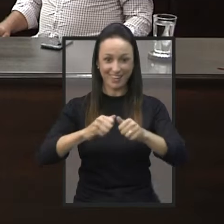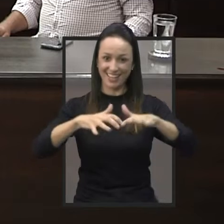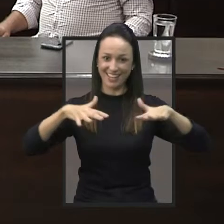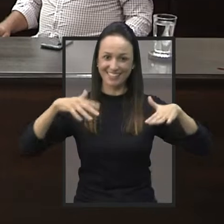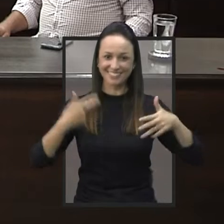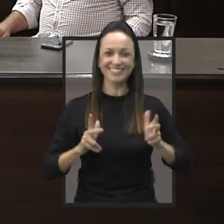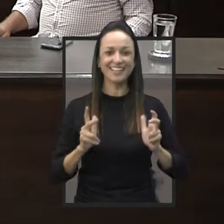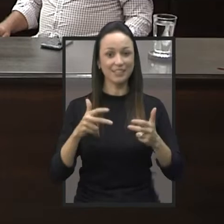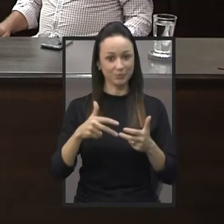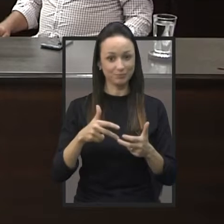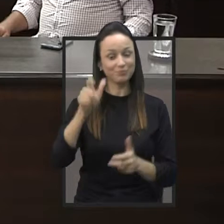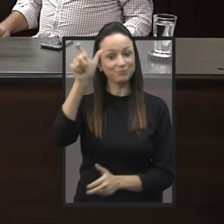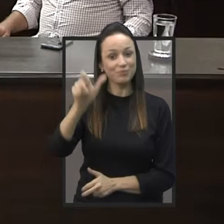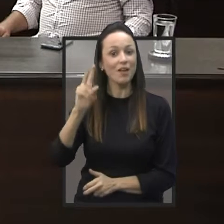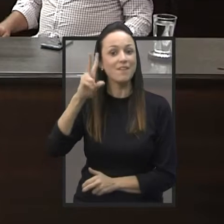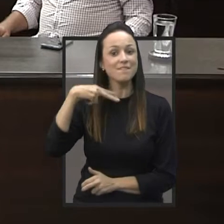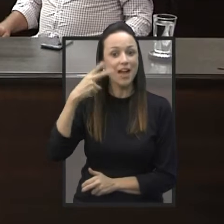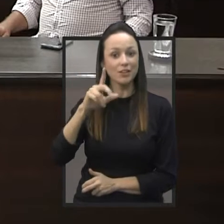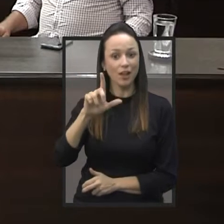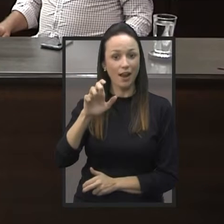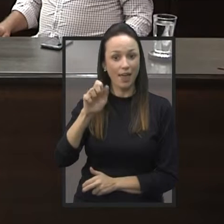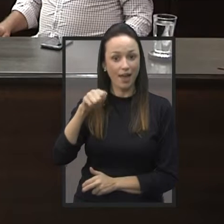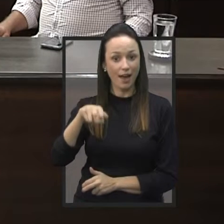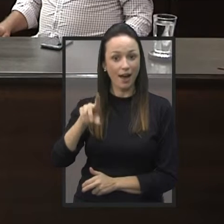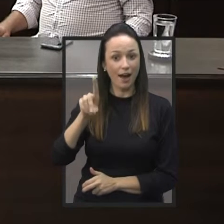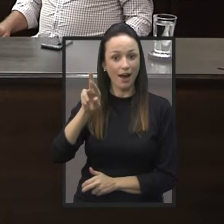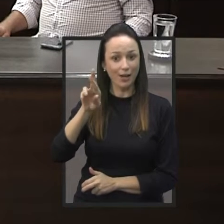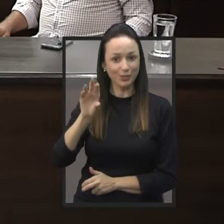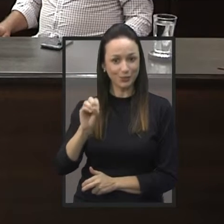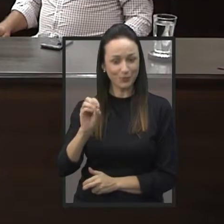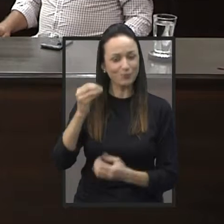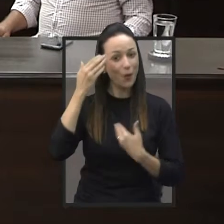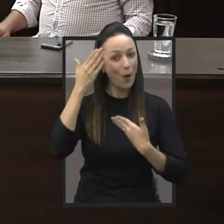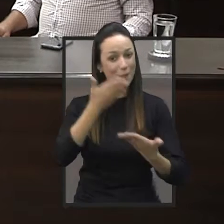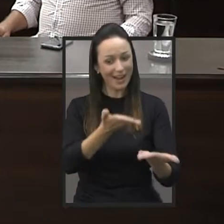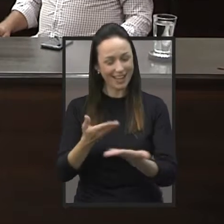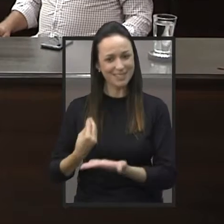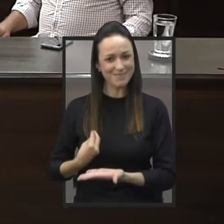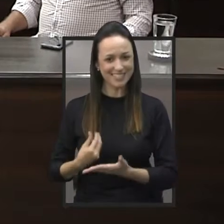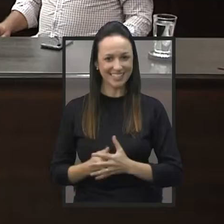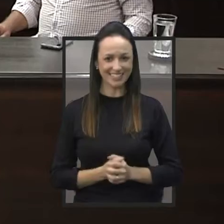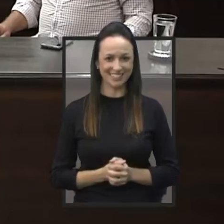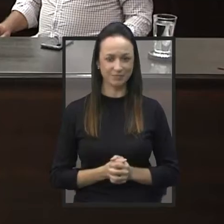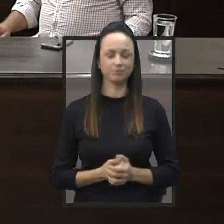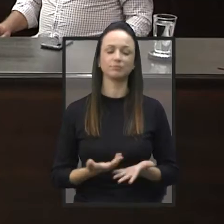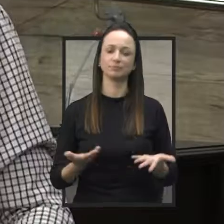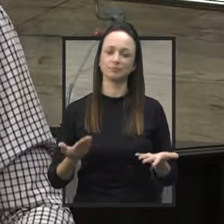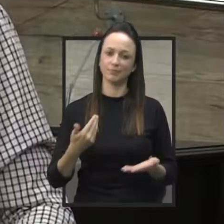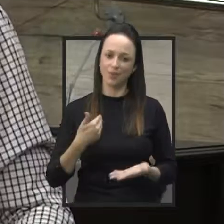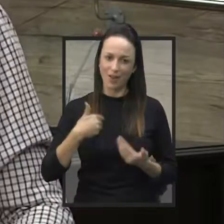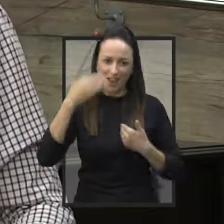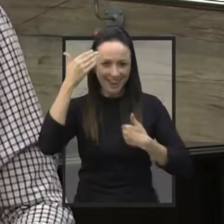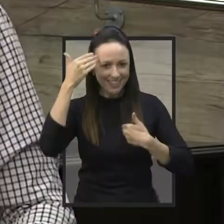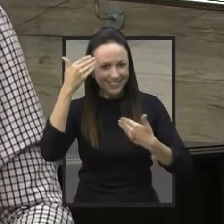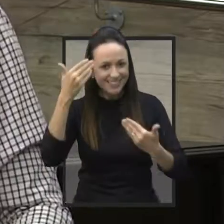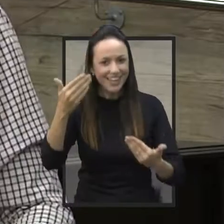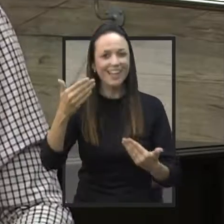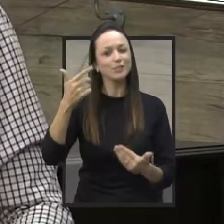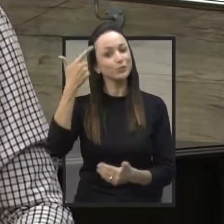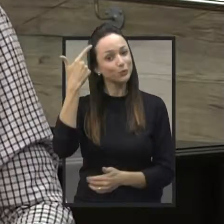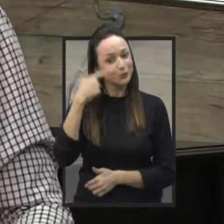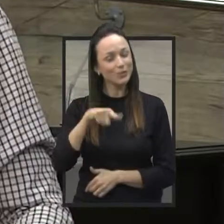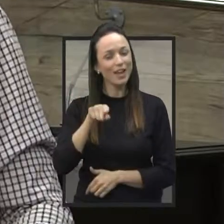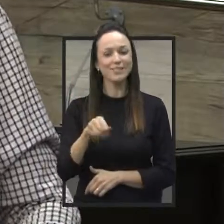Câmara Municipal o vereador Leandro Passos. Vereador, muito obrigado pela sua presença aqui conosco. Eu que agradeço, Ângelo, por mais